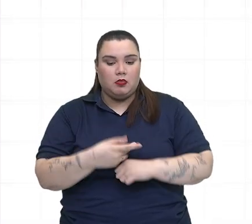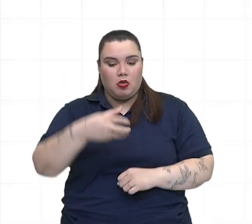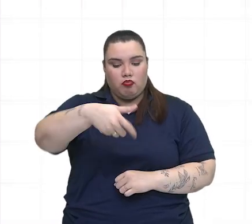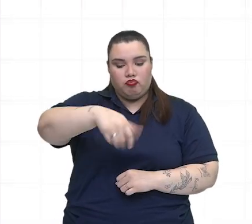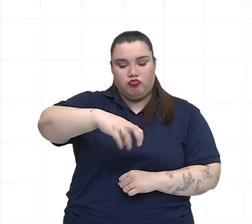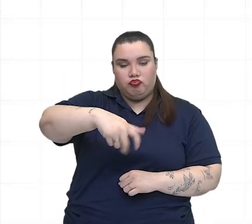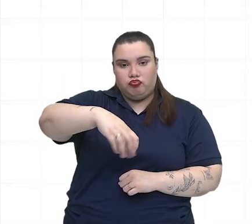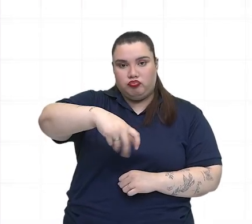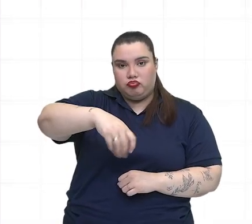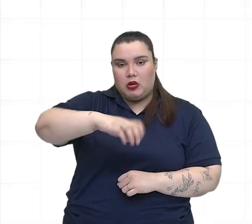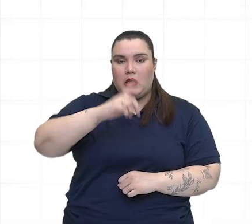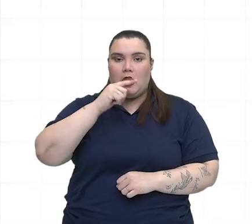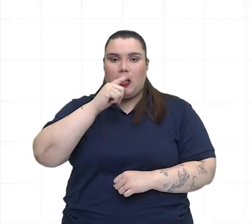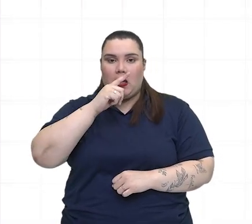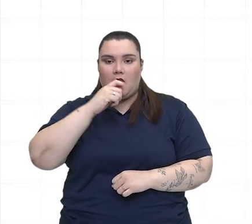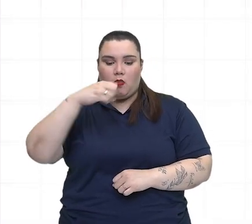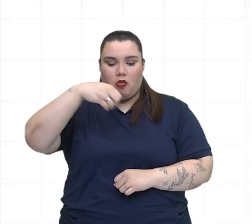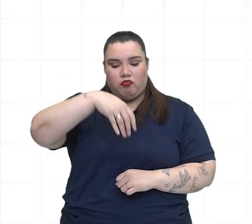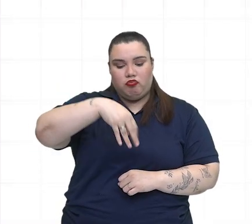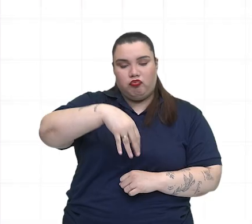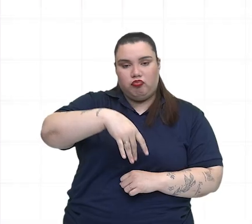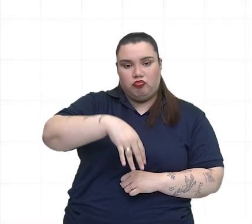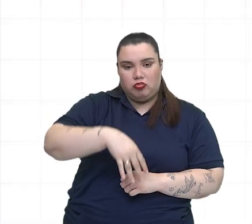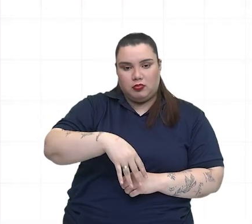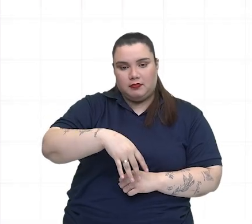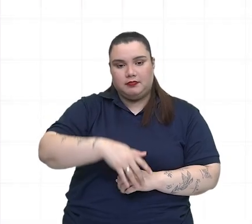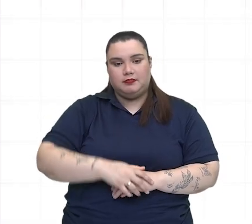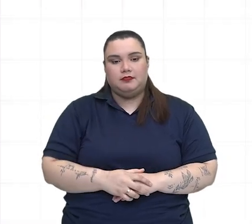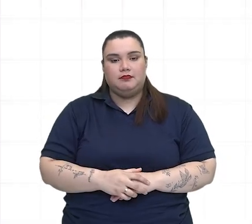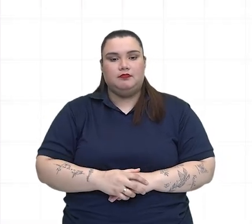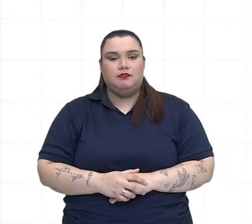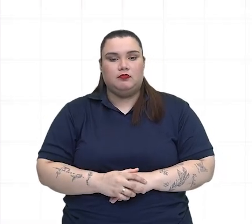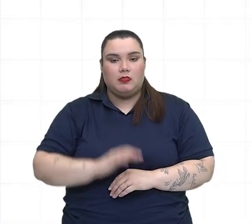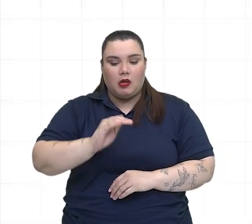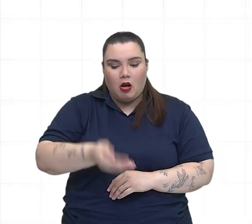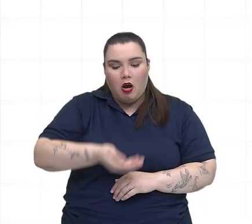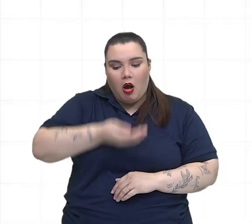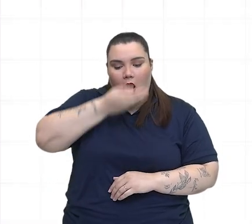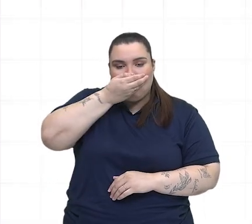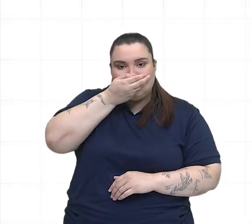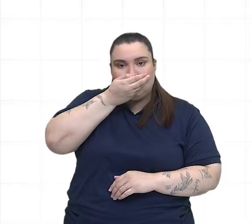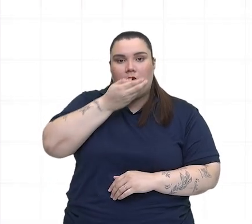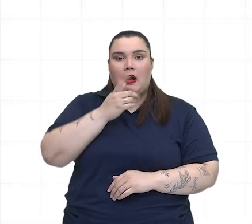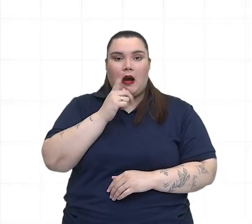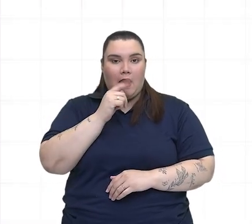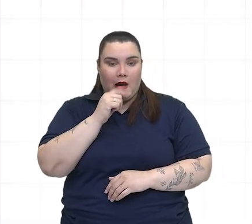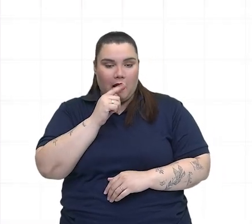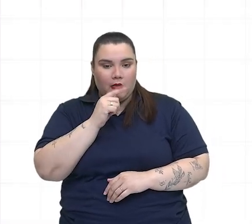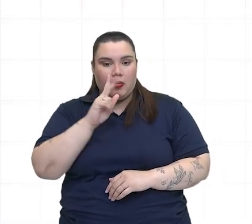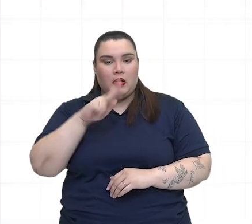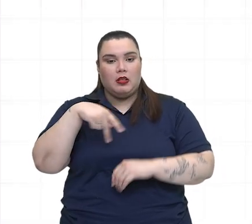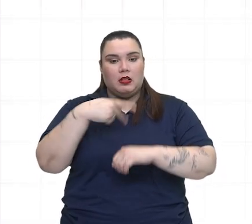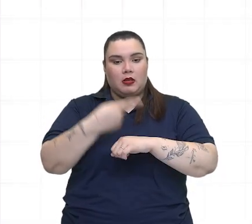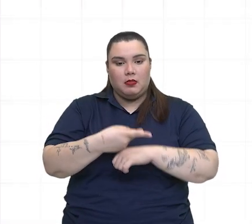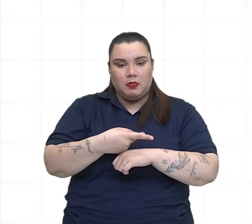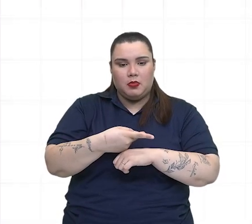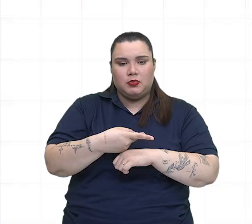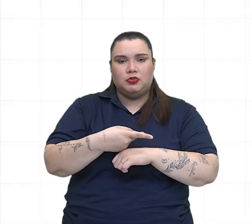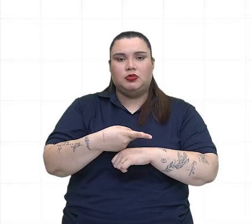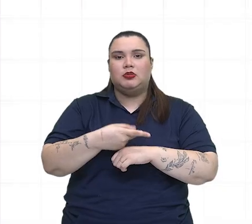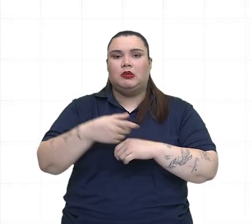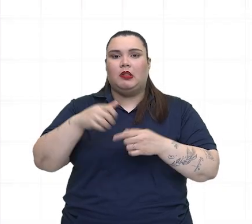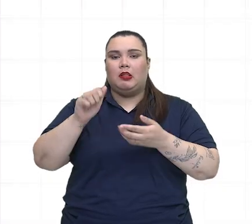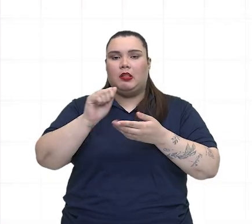Depois, abrir a torneira. Aí, olha a certa indicação. Enxaguar a boca. Depois, lavar a